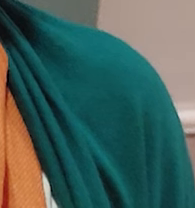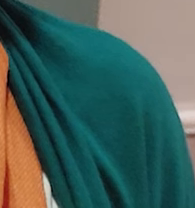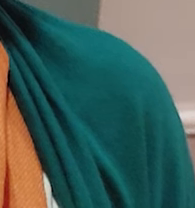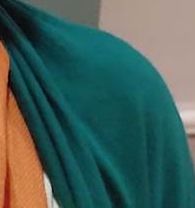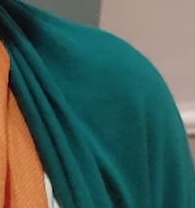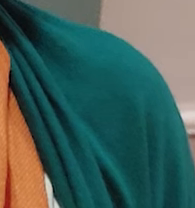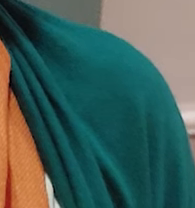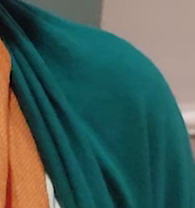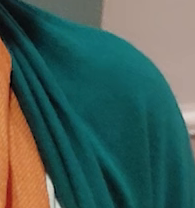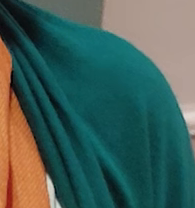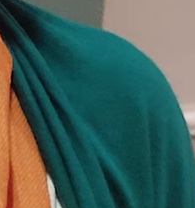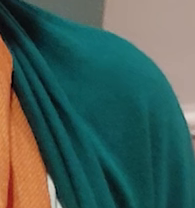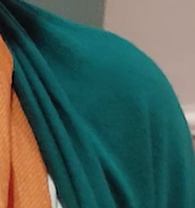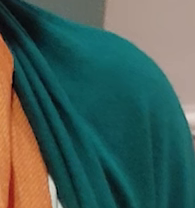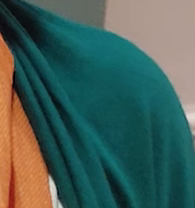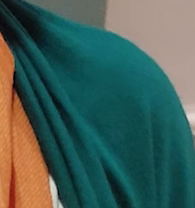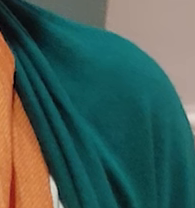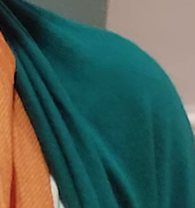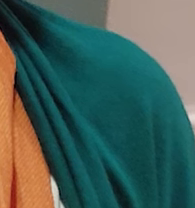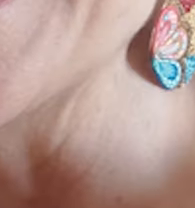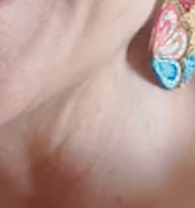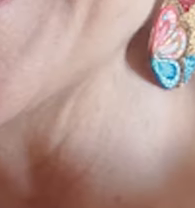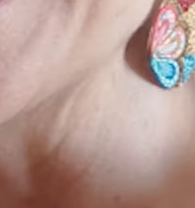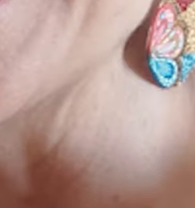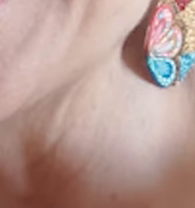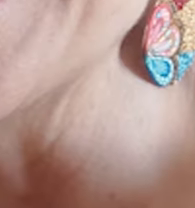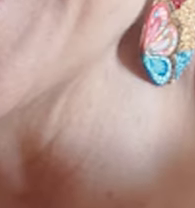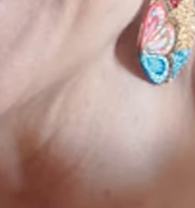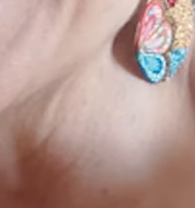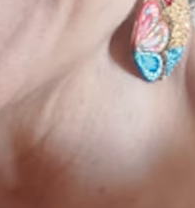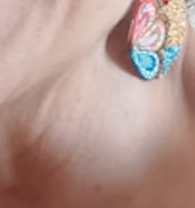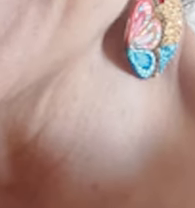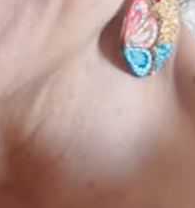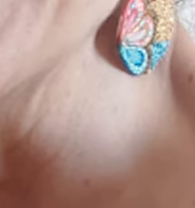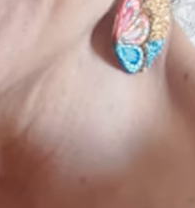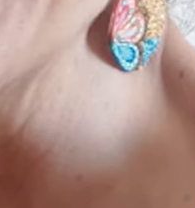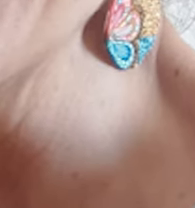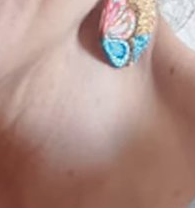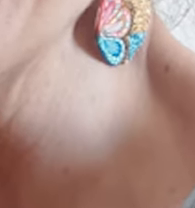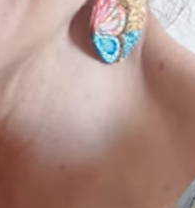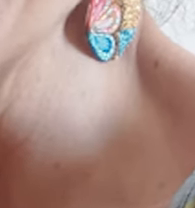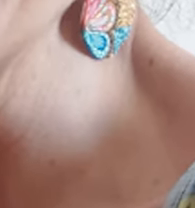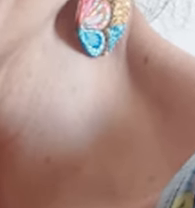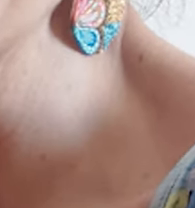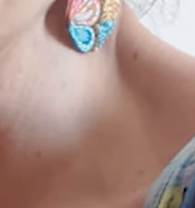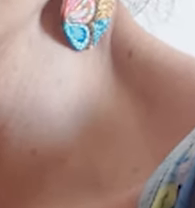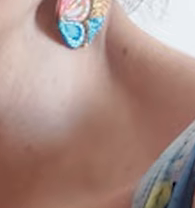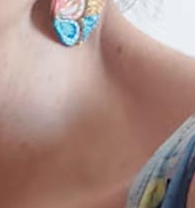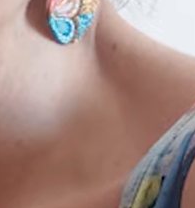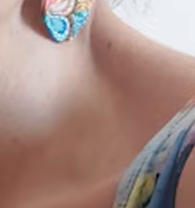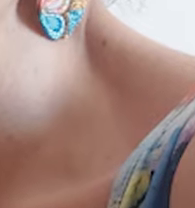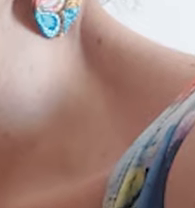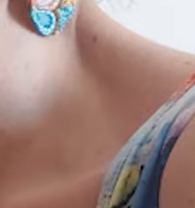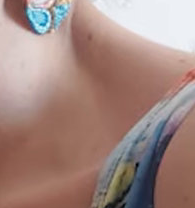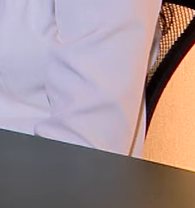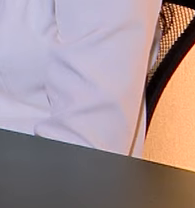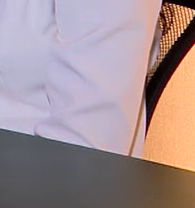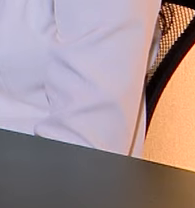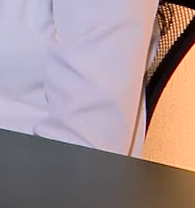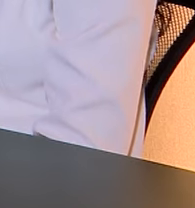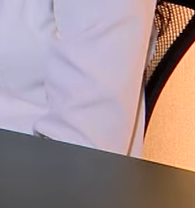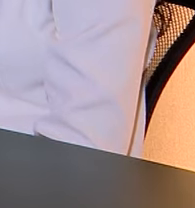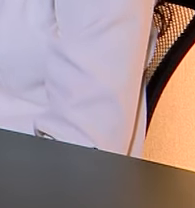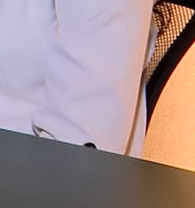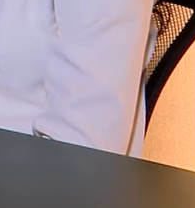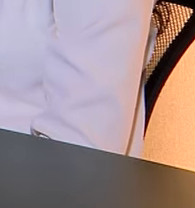registro de crianças com concebidas por meio de inseminação artificial caseira o casal procurou uma orientação jurídica a